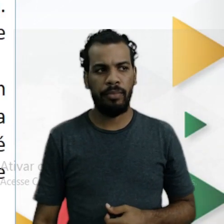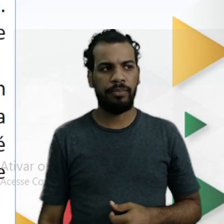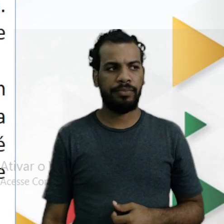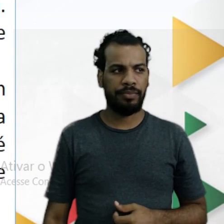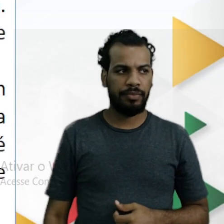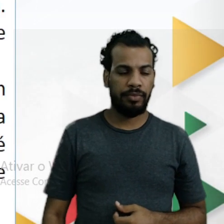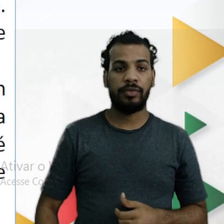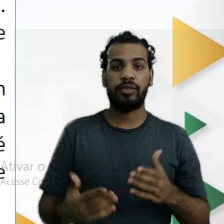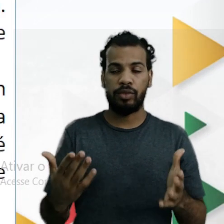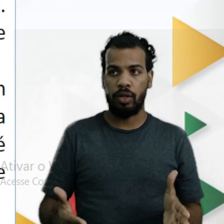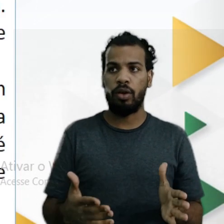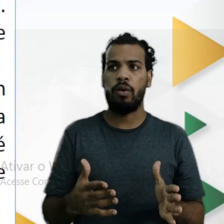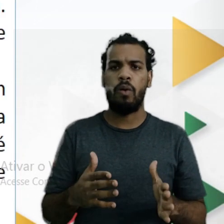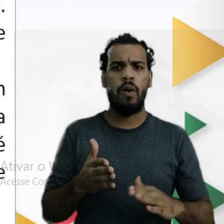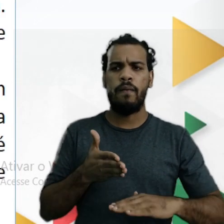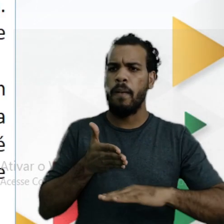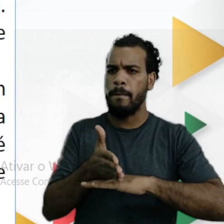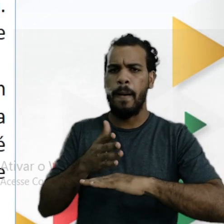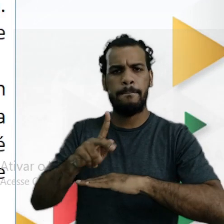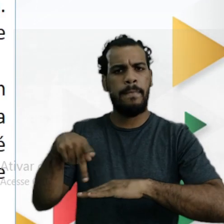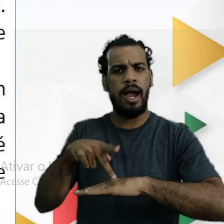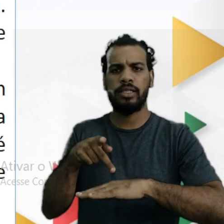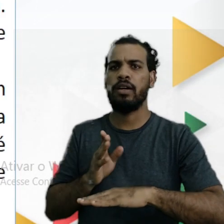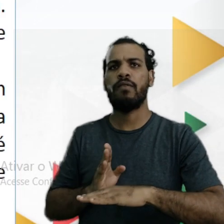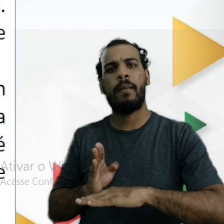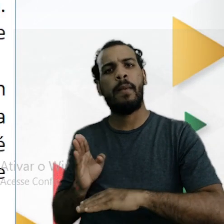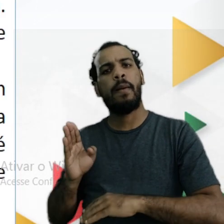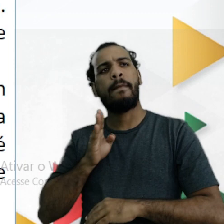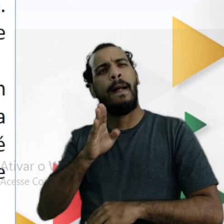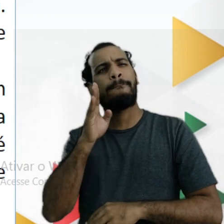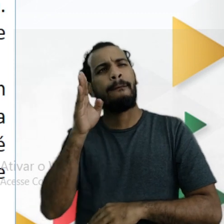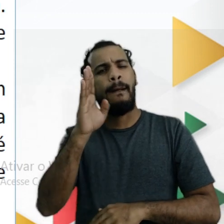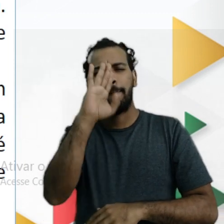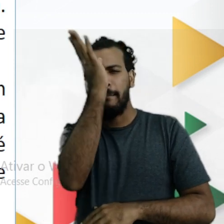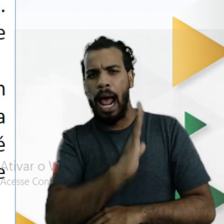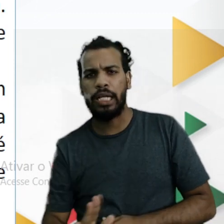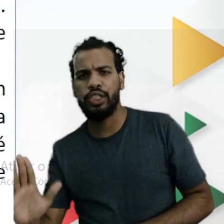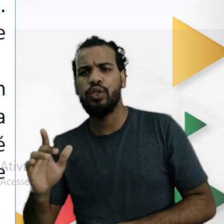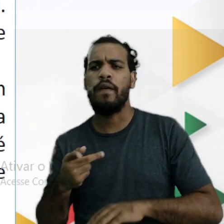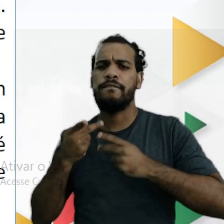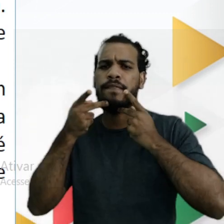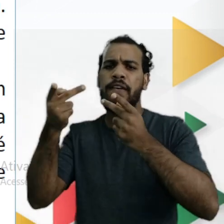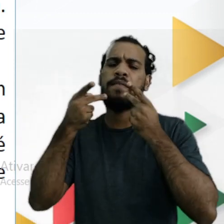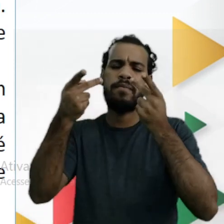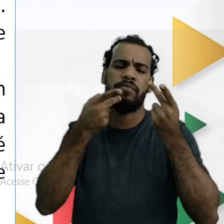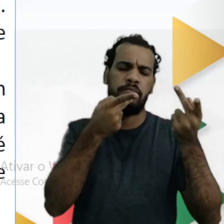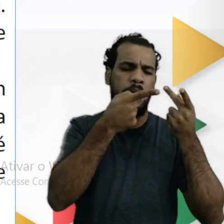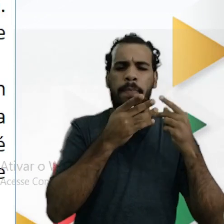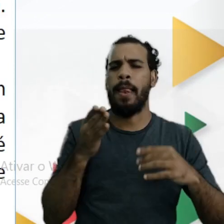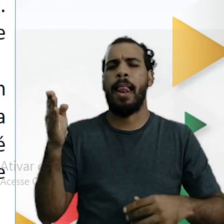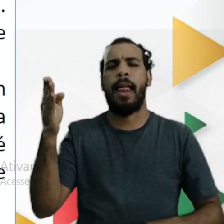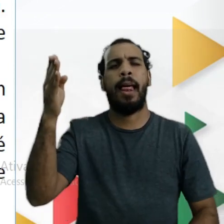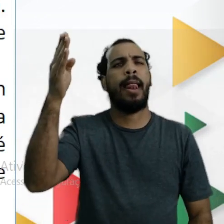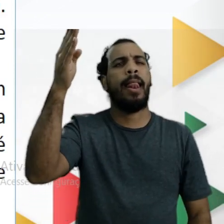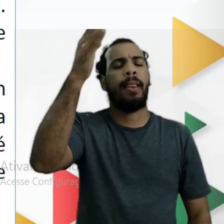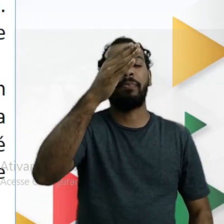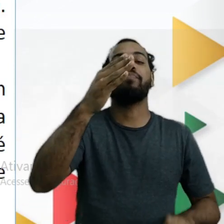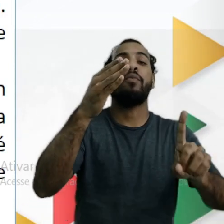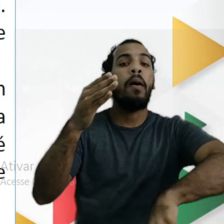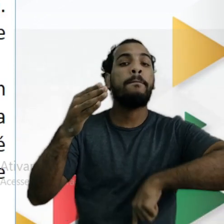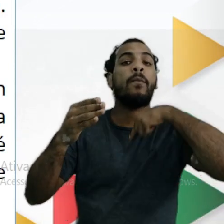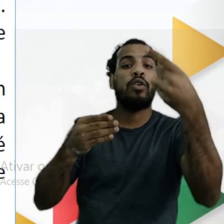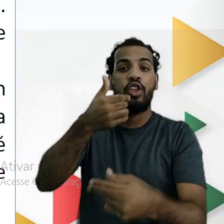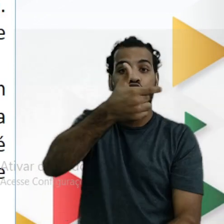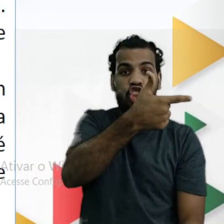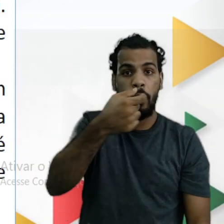passou pelos mais remotos cantos do país, um ano depois da apresentação deles em 1999, em 2002,